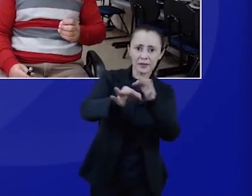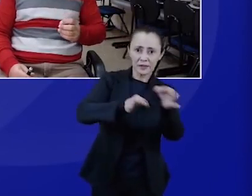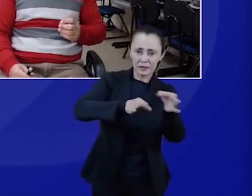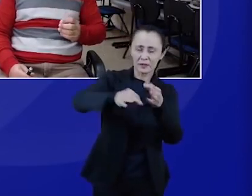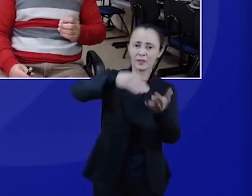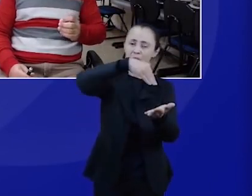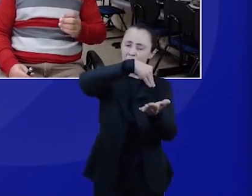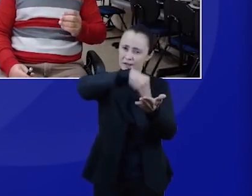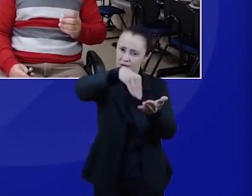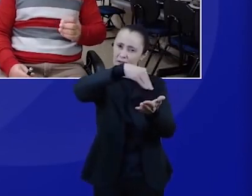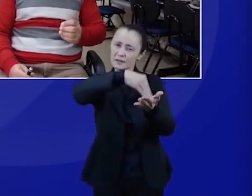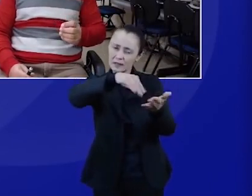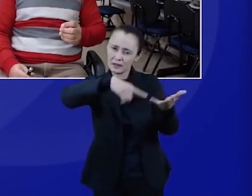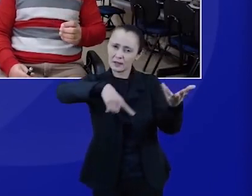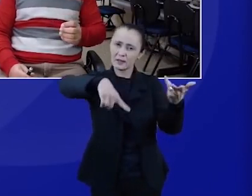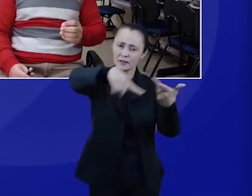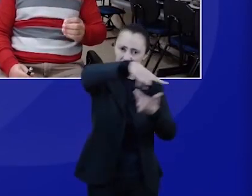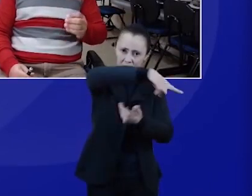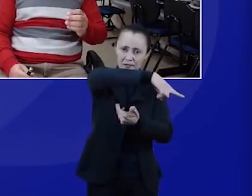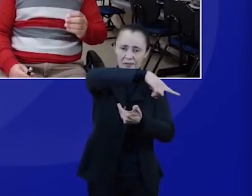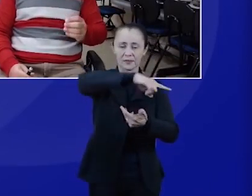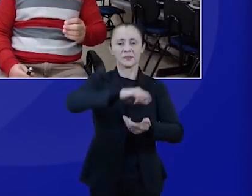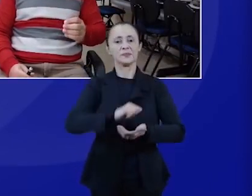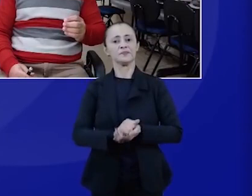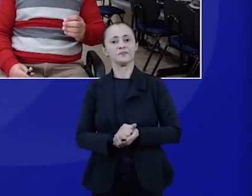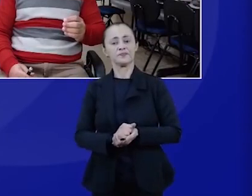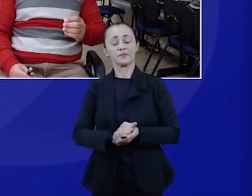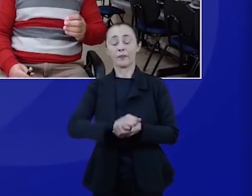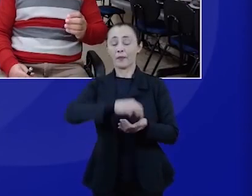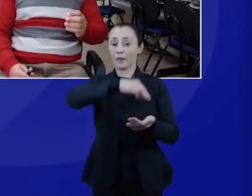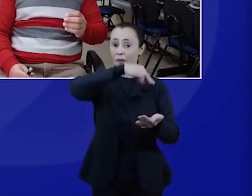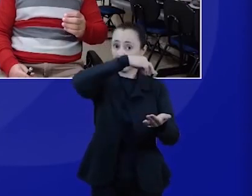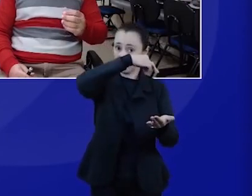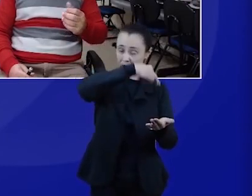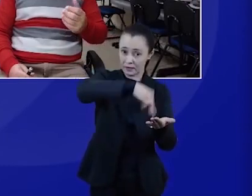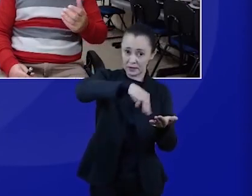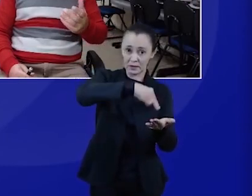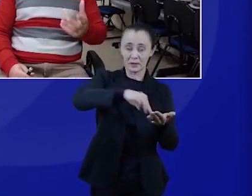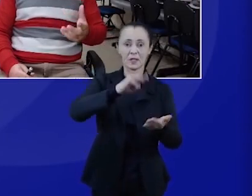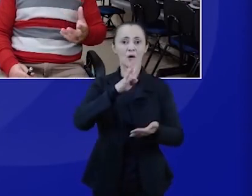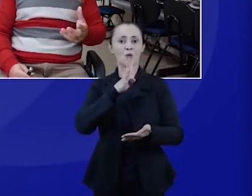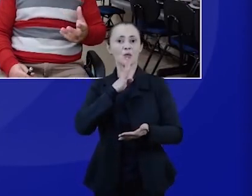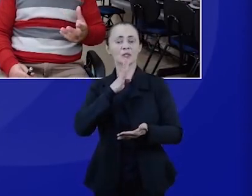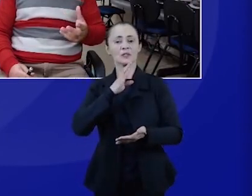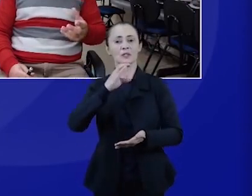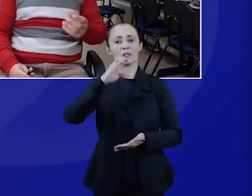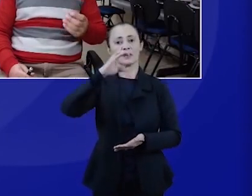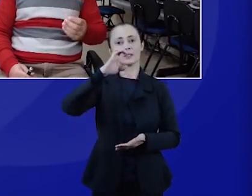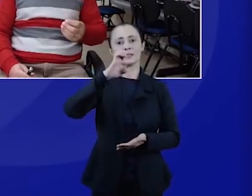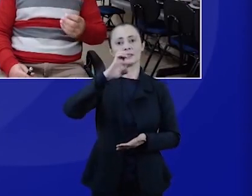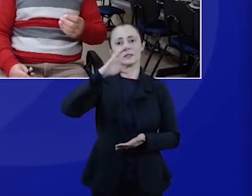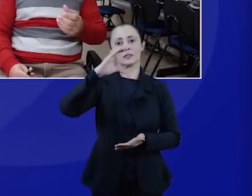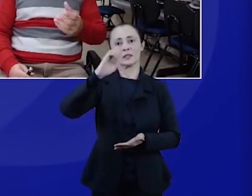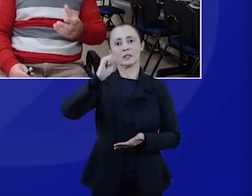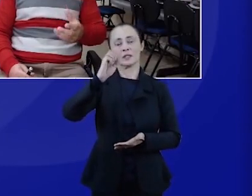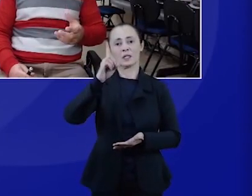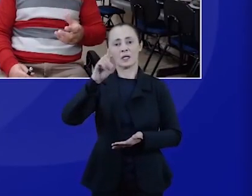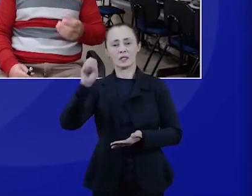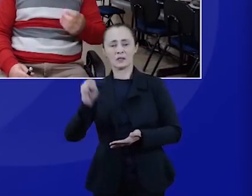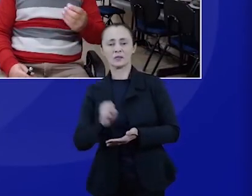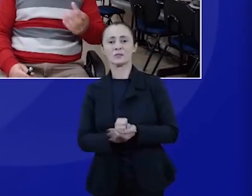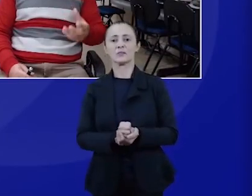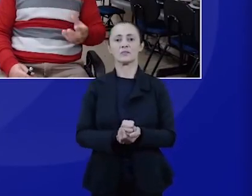secretarias. Dentre elas, a secretaria conhecida como SECADI, a Secretaria de